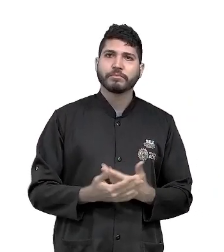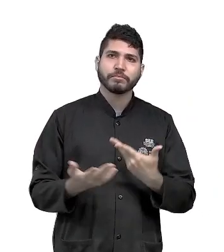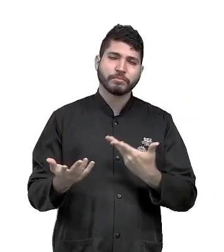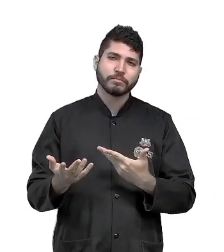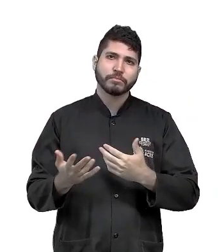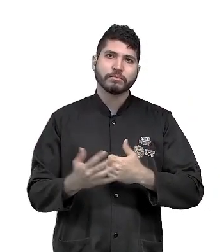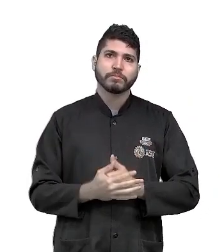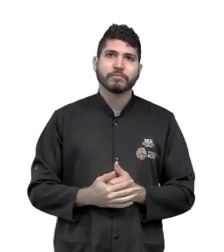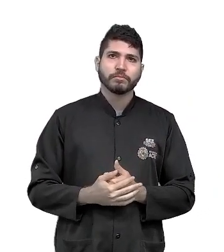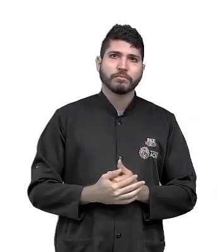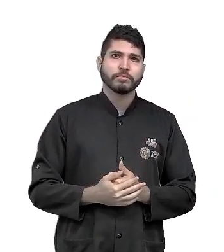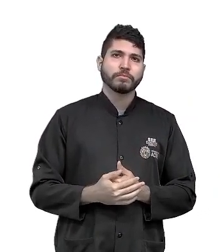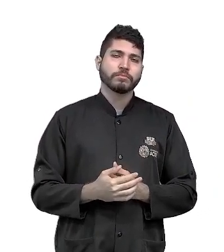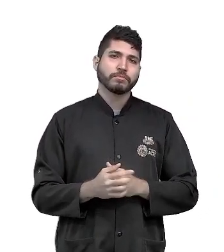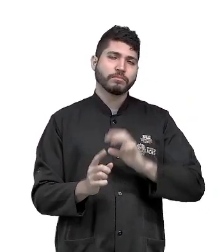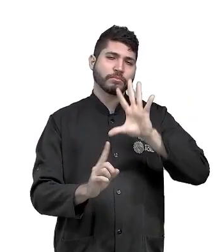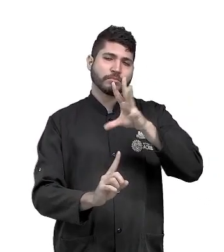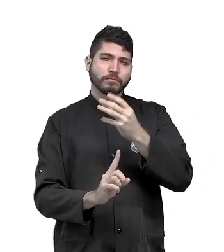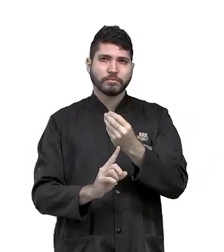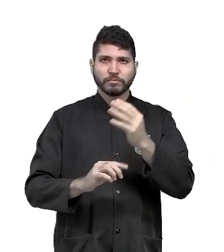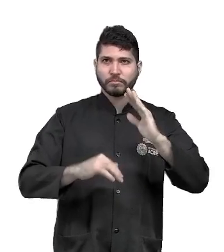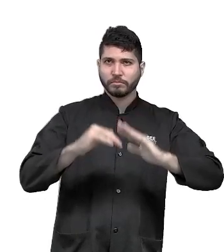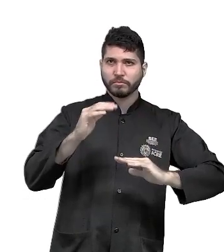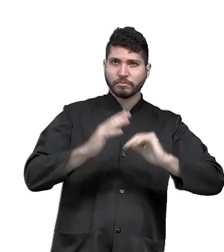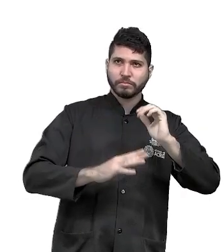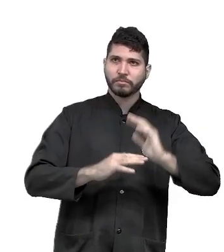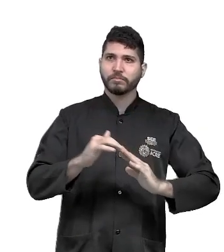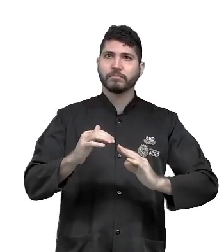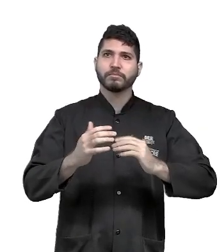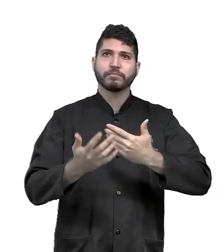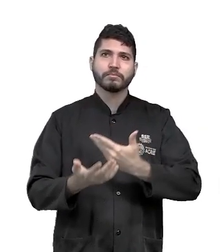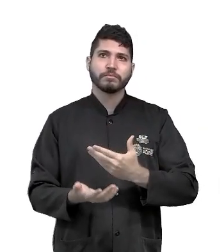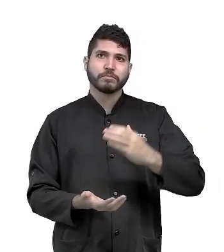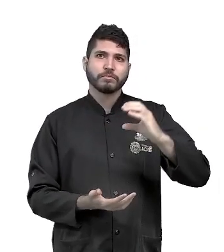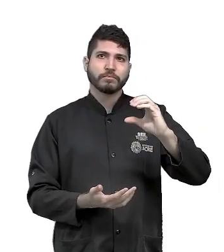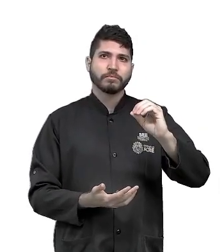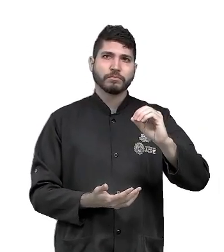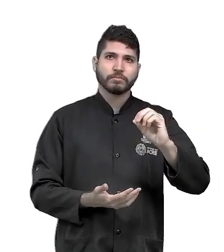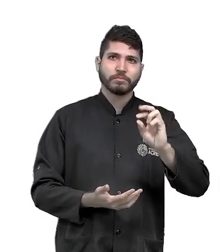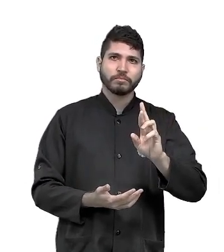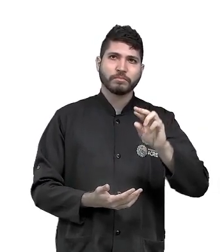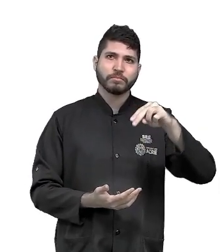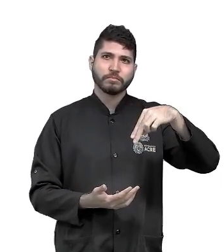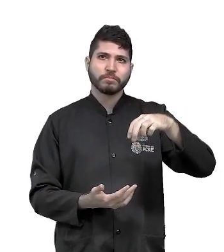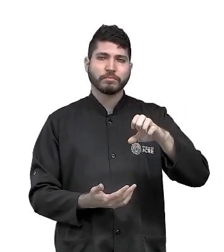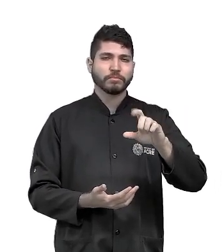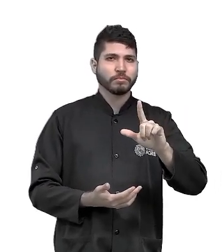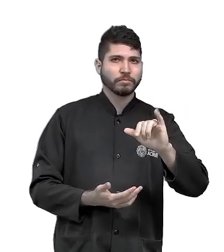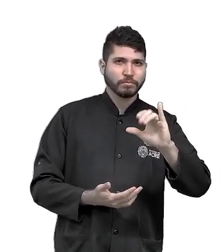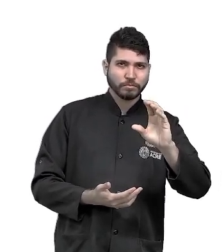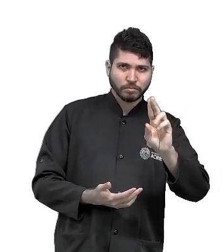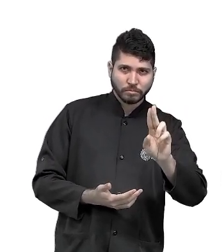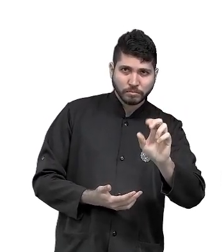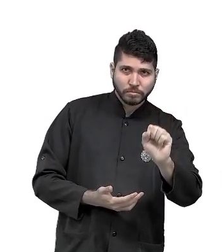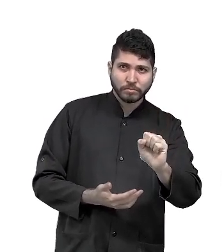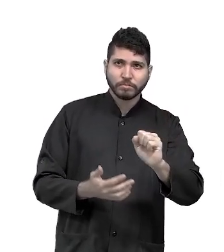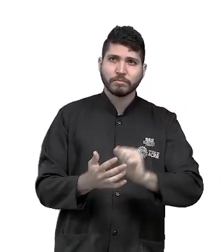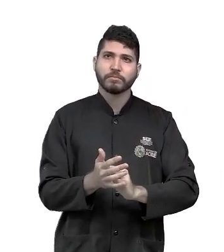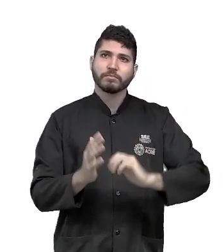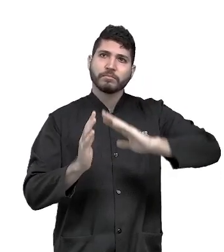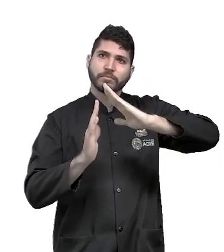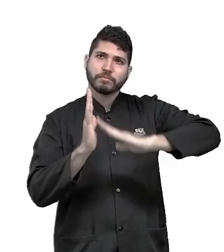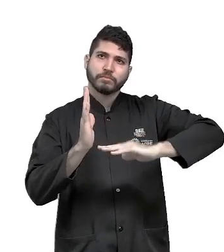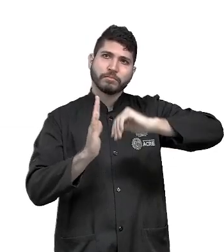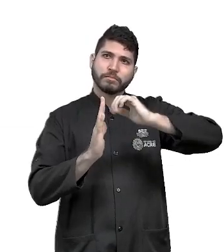gráfico holandês Maurits Cornelius Ashley criou belíssimas obras nas quais